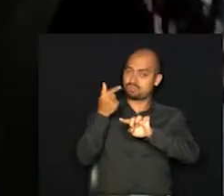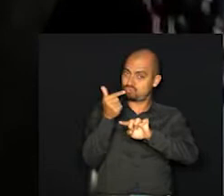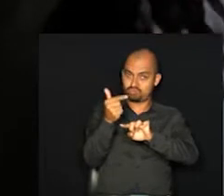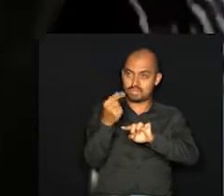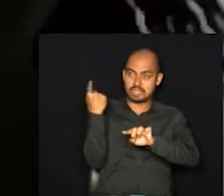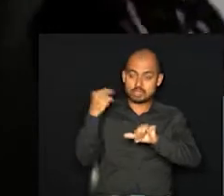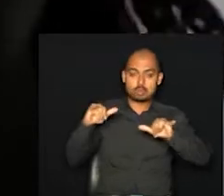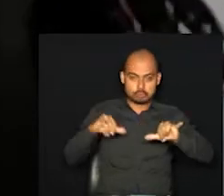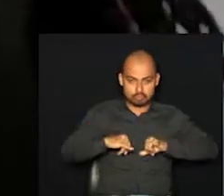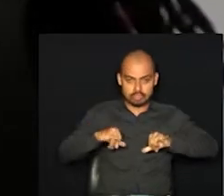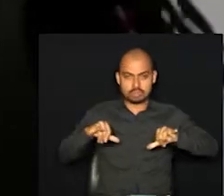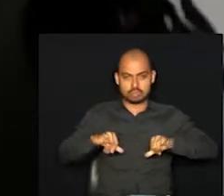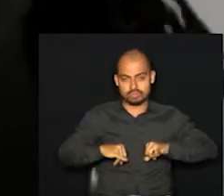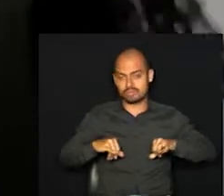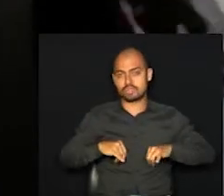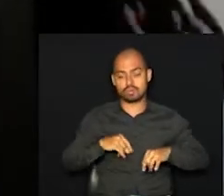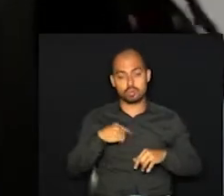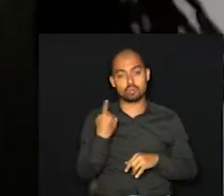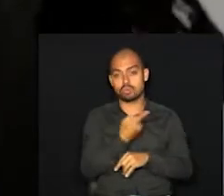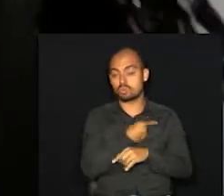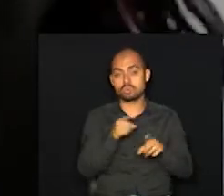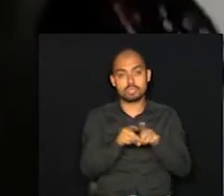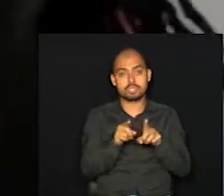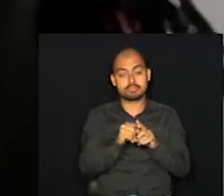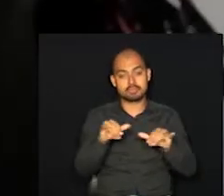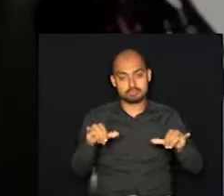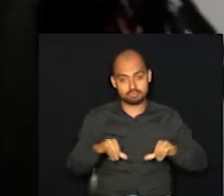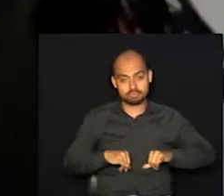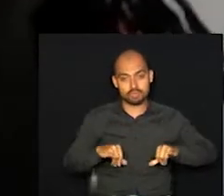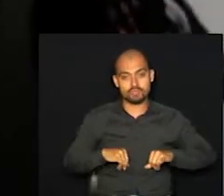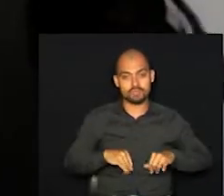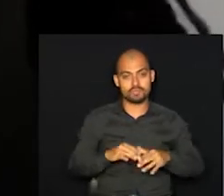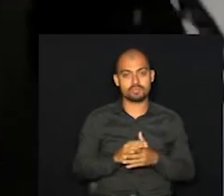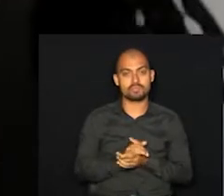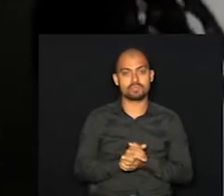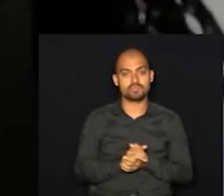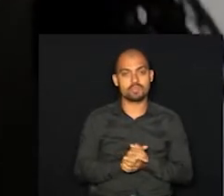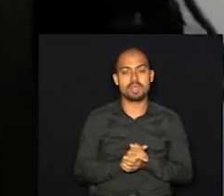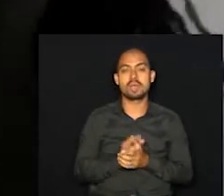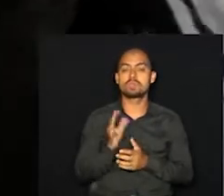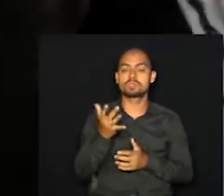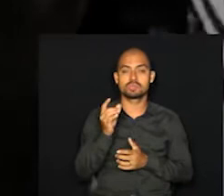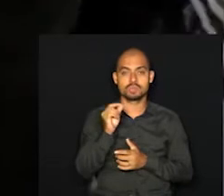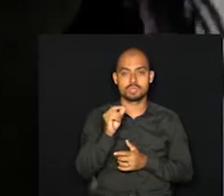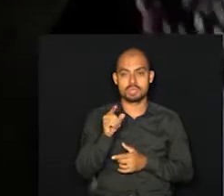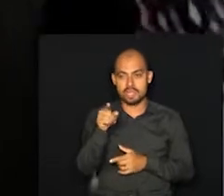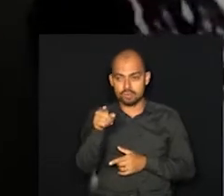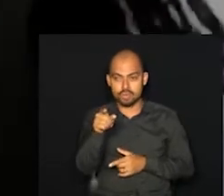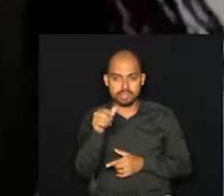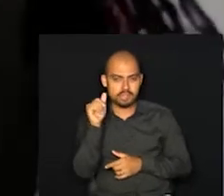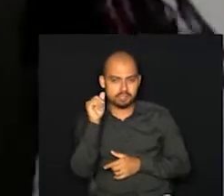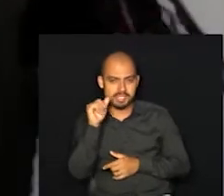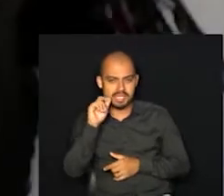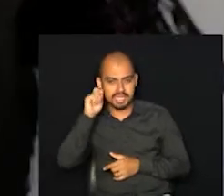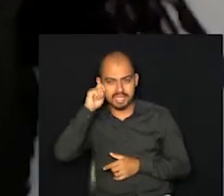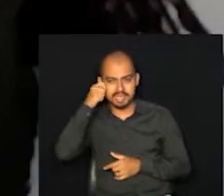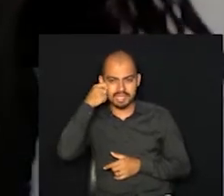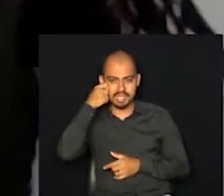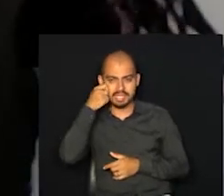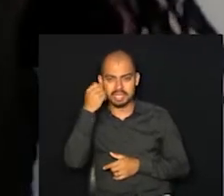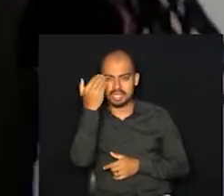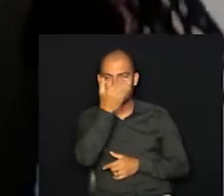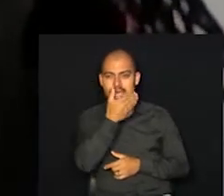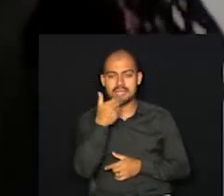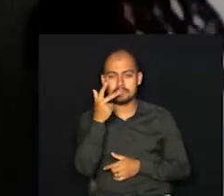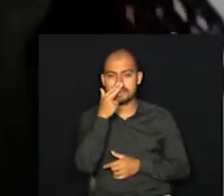a gente sofre ainda hoje. Porque outro dia uma pessoa falou assim, ai, nossa, aquela menina, uma garota negra, ela tem cara de empregada